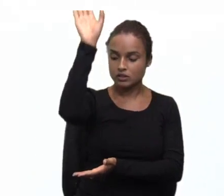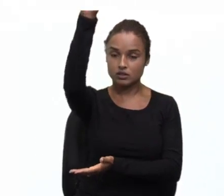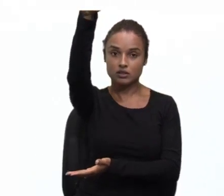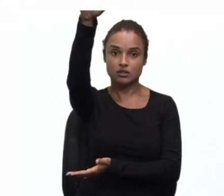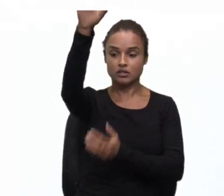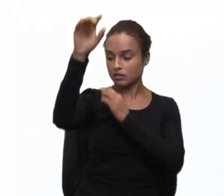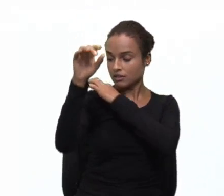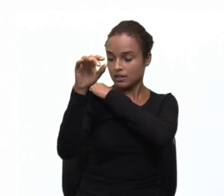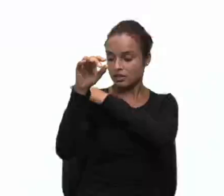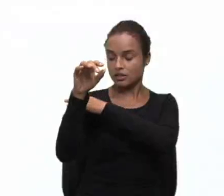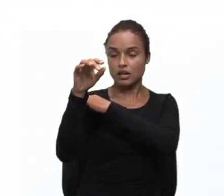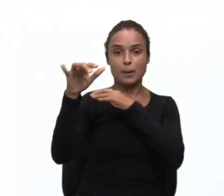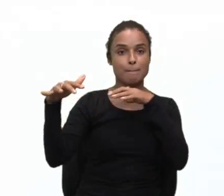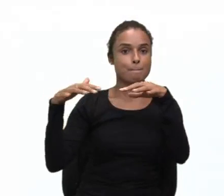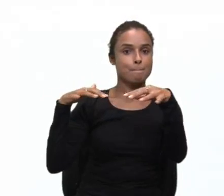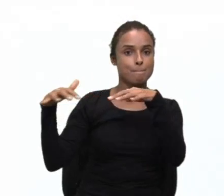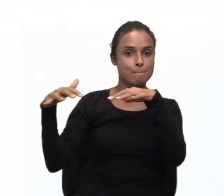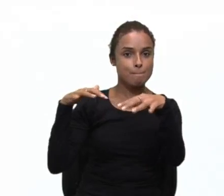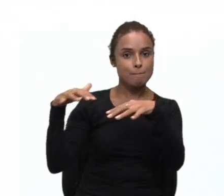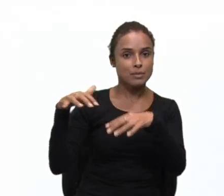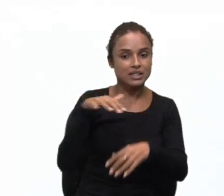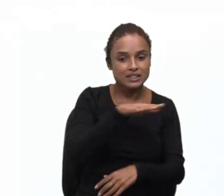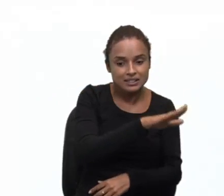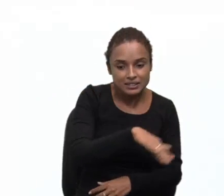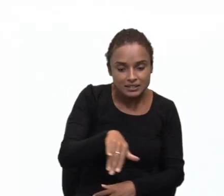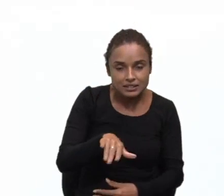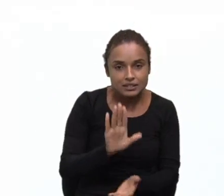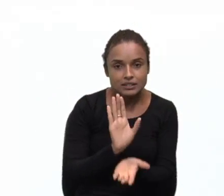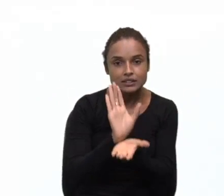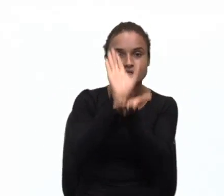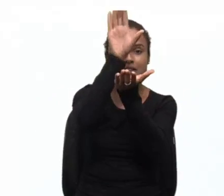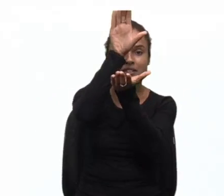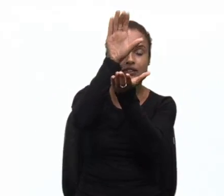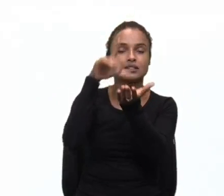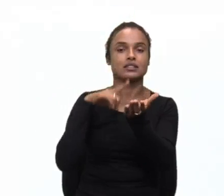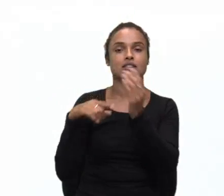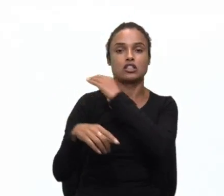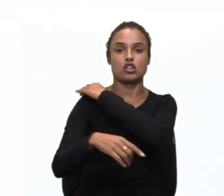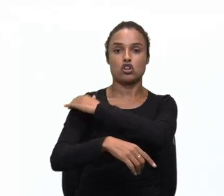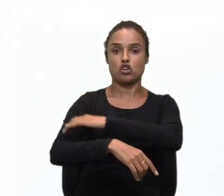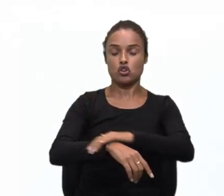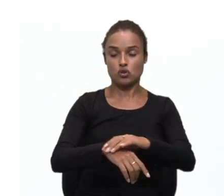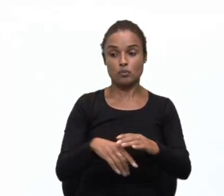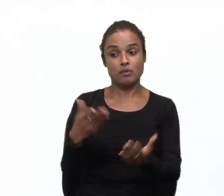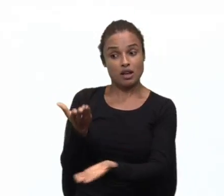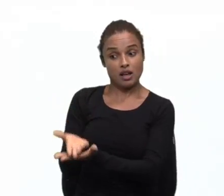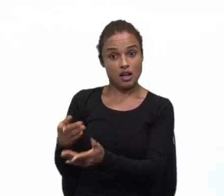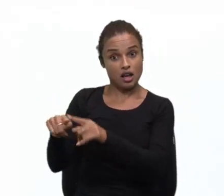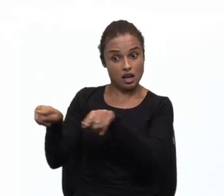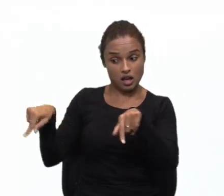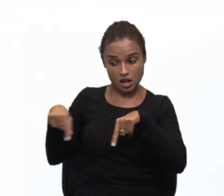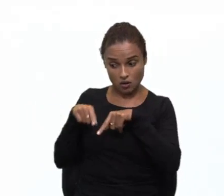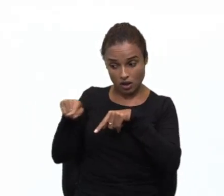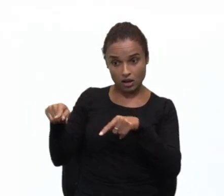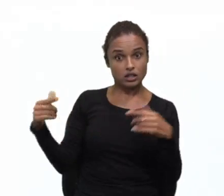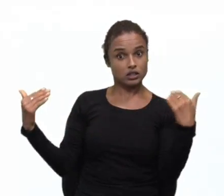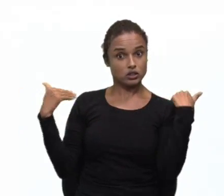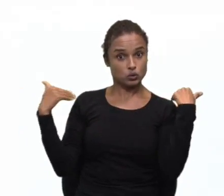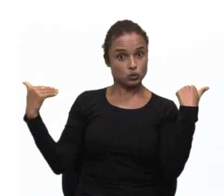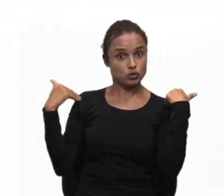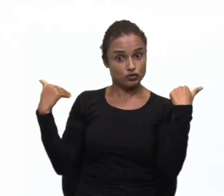falar diversas habilidades que a gente pode fazer durante a aula de educação física que leva em